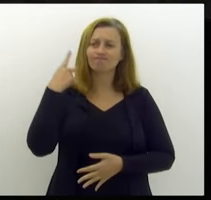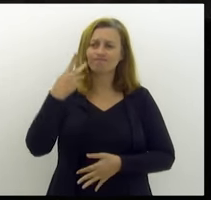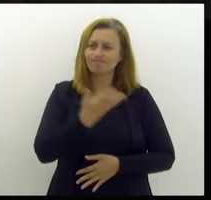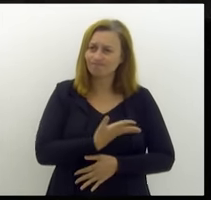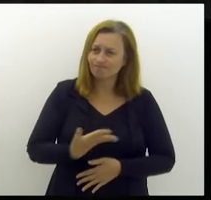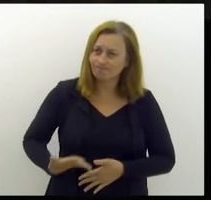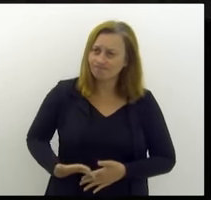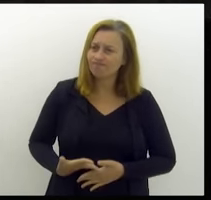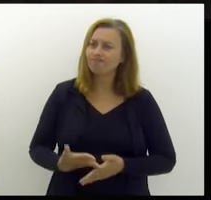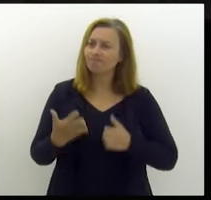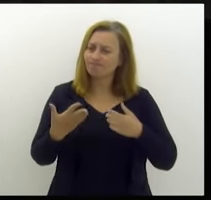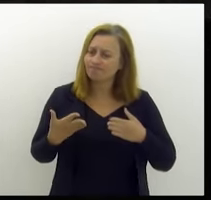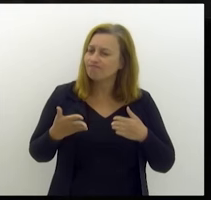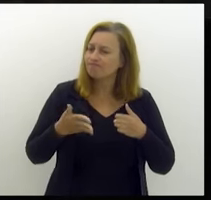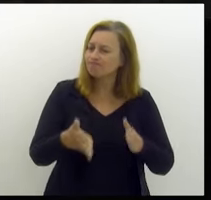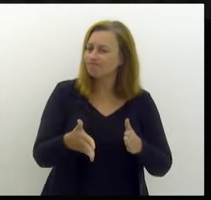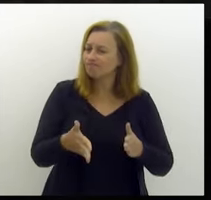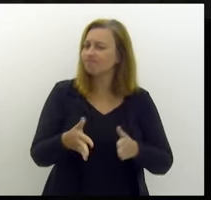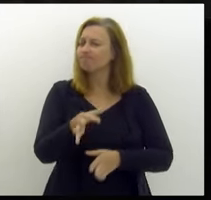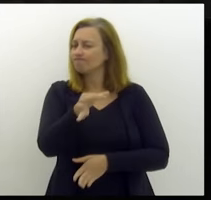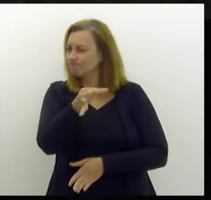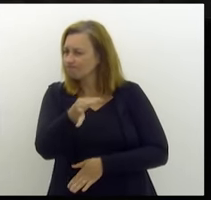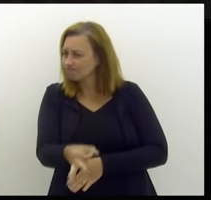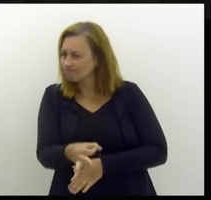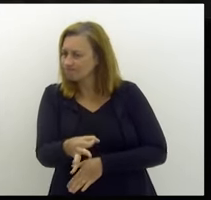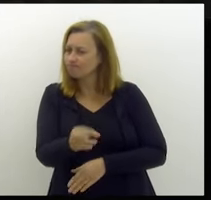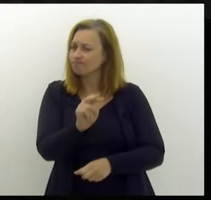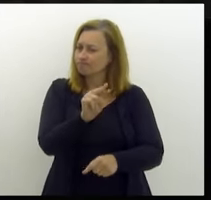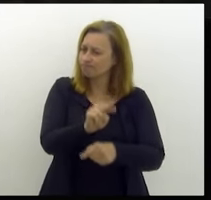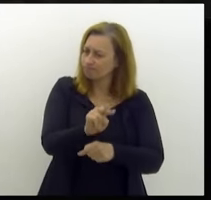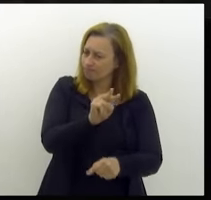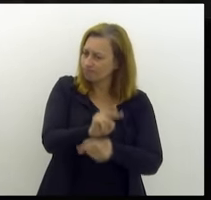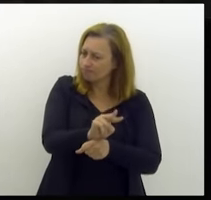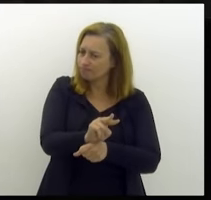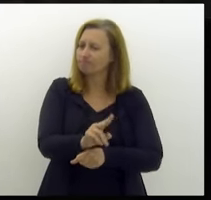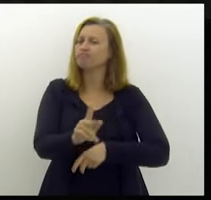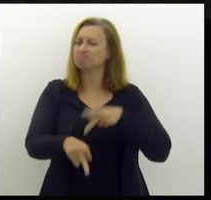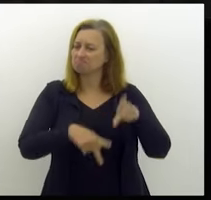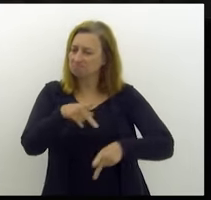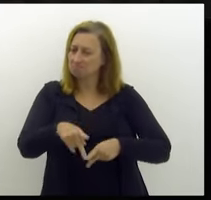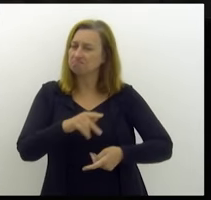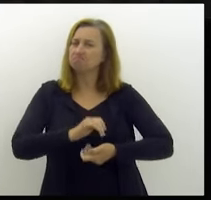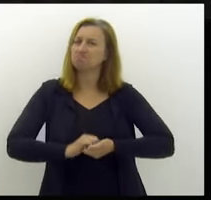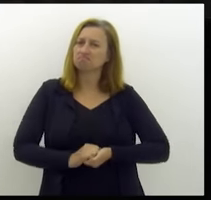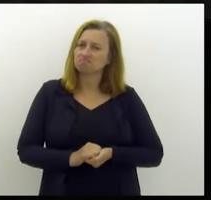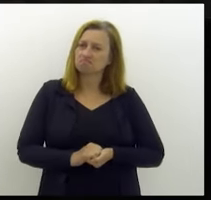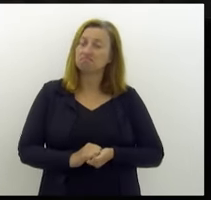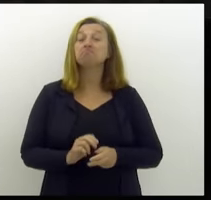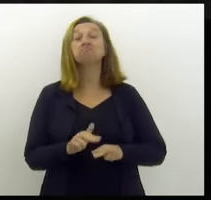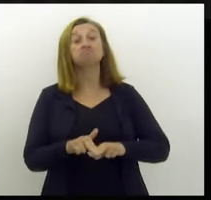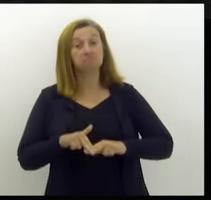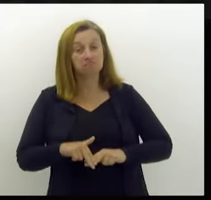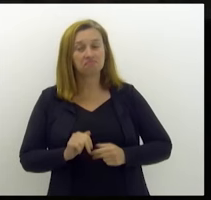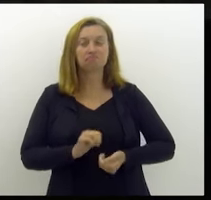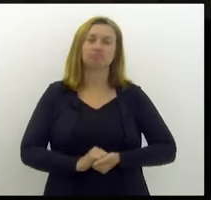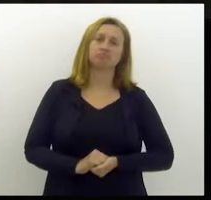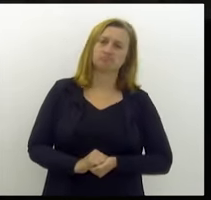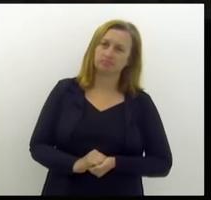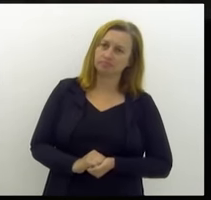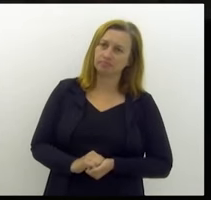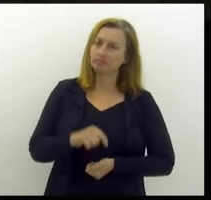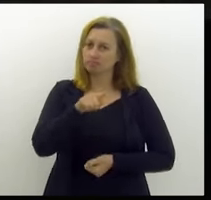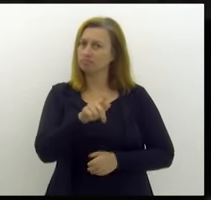seja direcionada para de fato proteger a população portanto esse